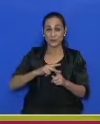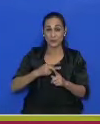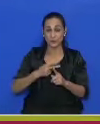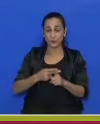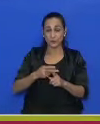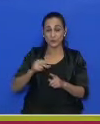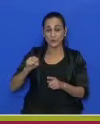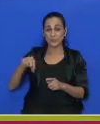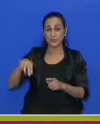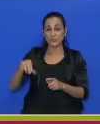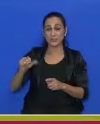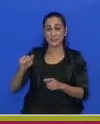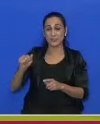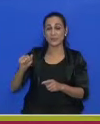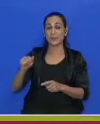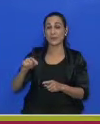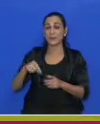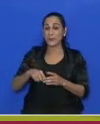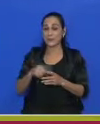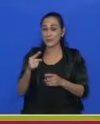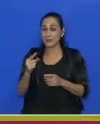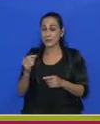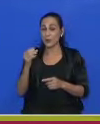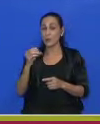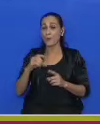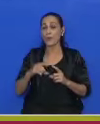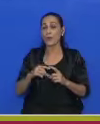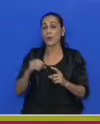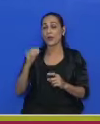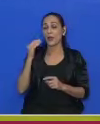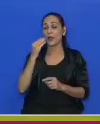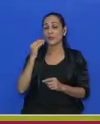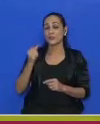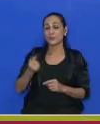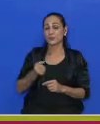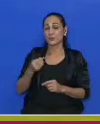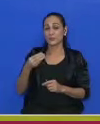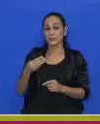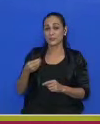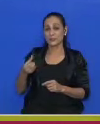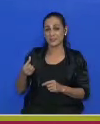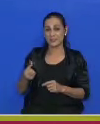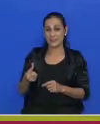Dupla Sena, primeiro concurso, primeiro sorteio. Bola rosa número 36.